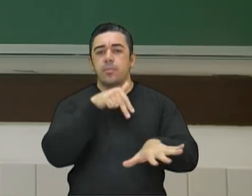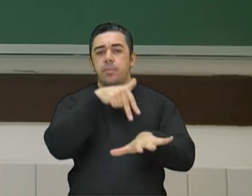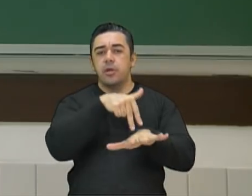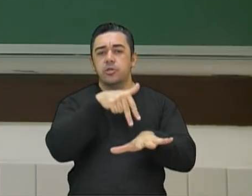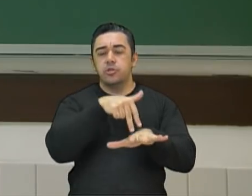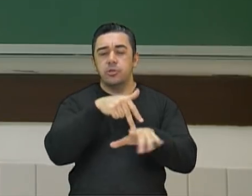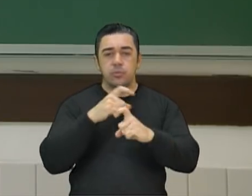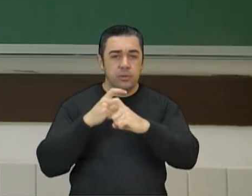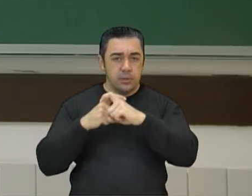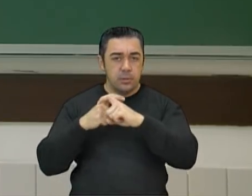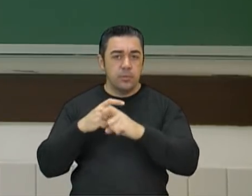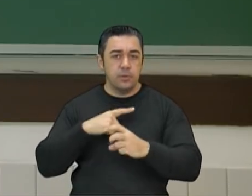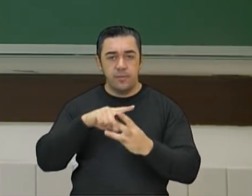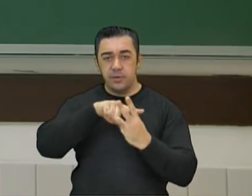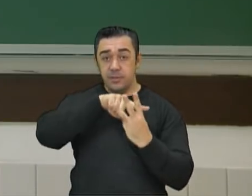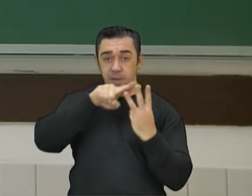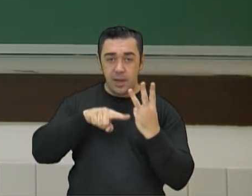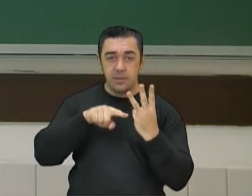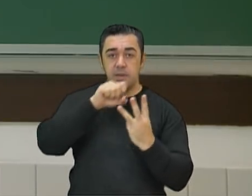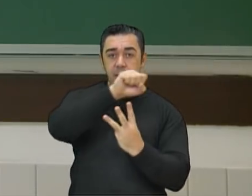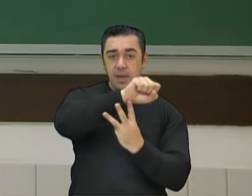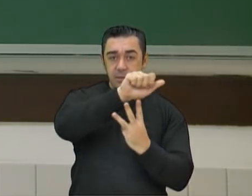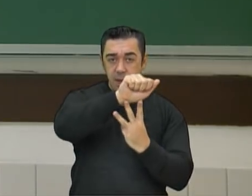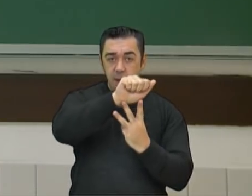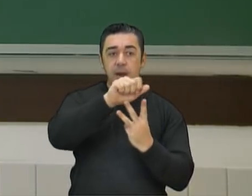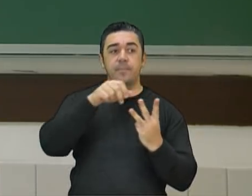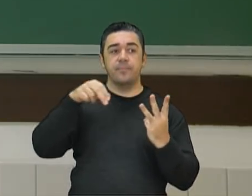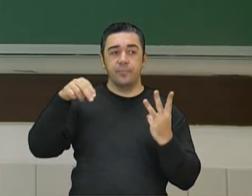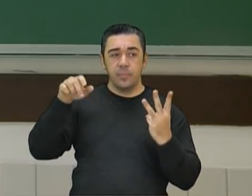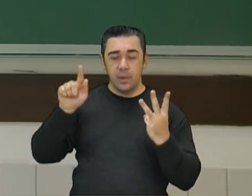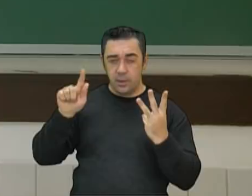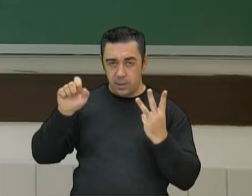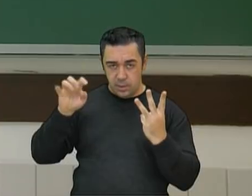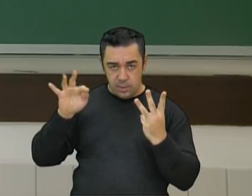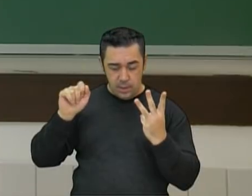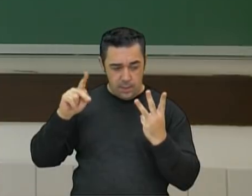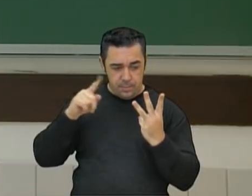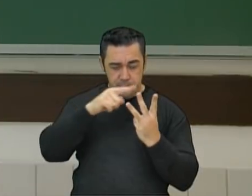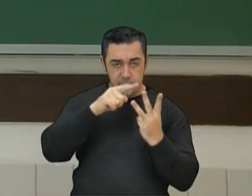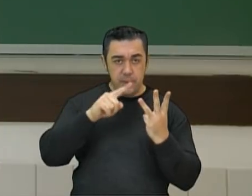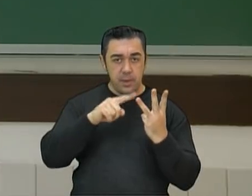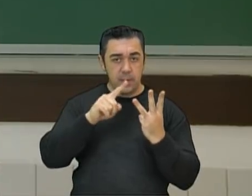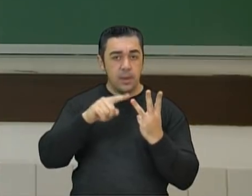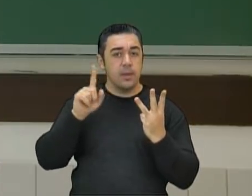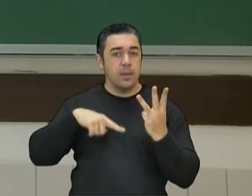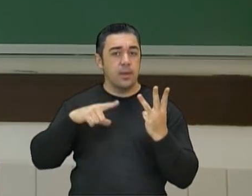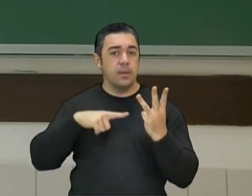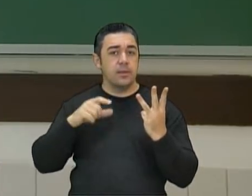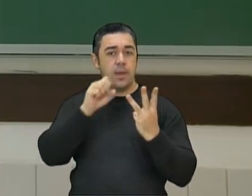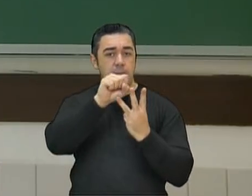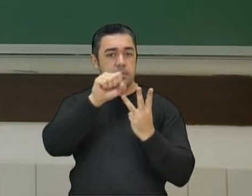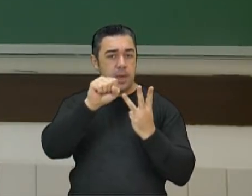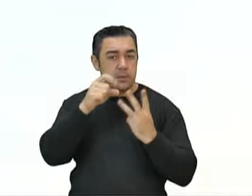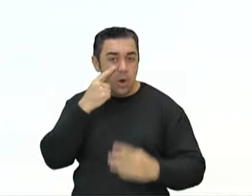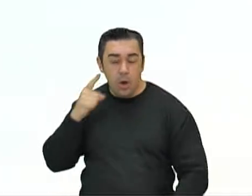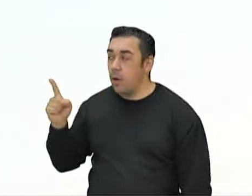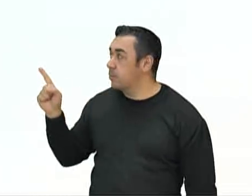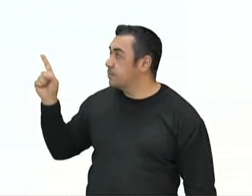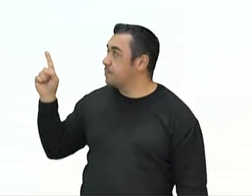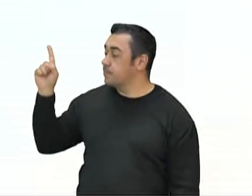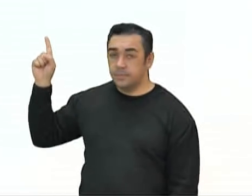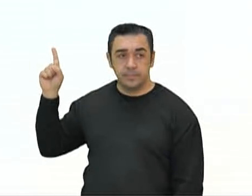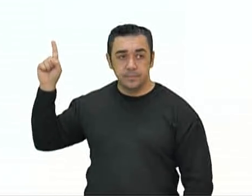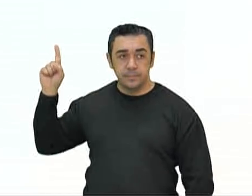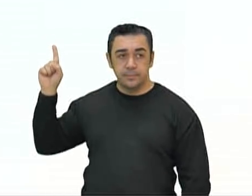Gestapo e SA. Então você tem um aparelhamento militar aí. Aqui do teu lado esquerdo em cima, a foto